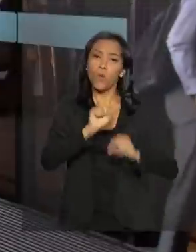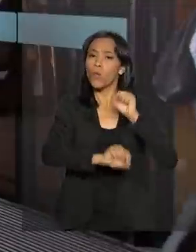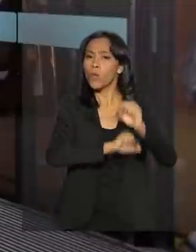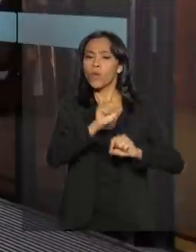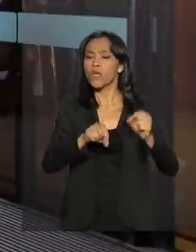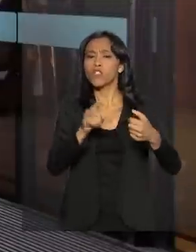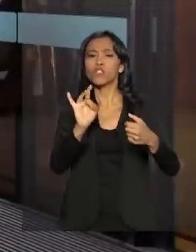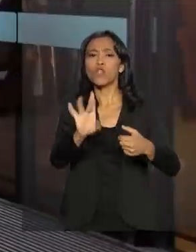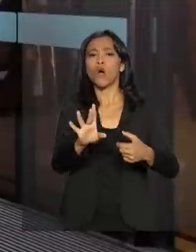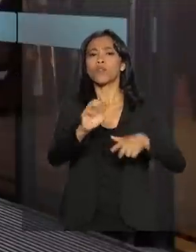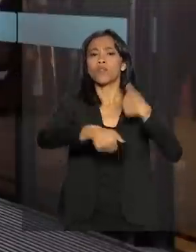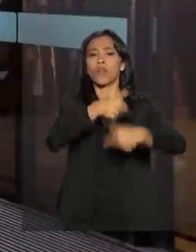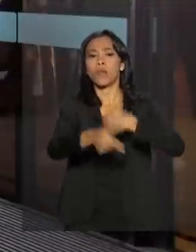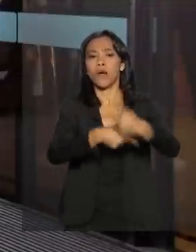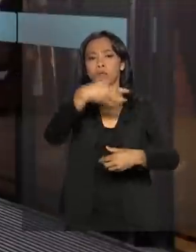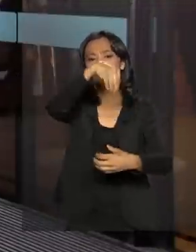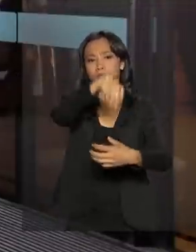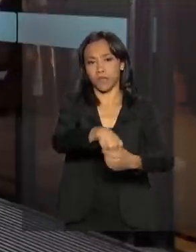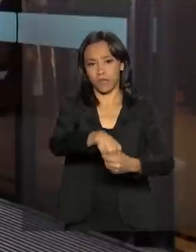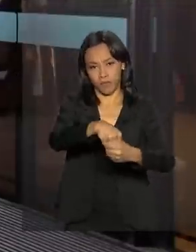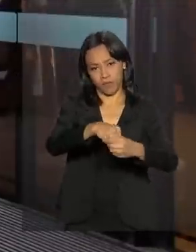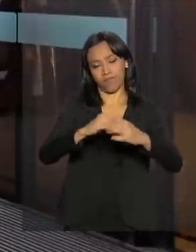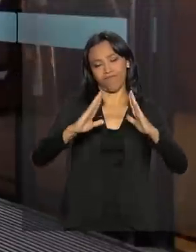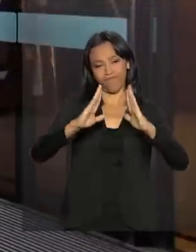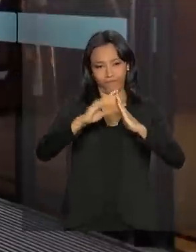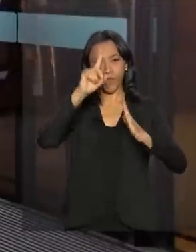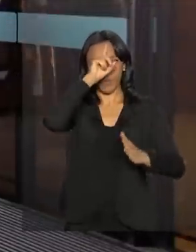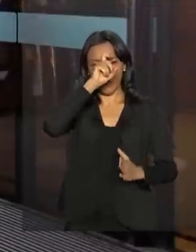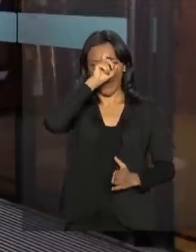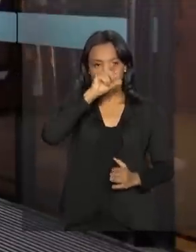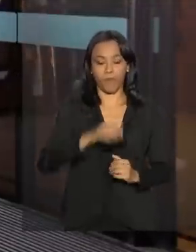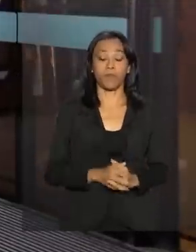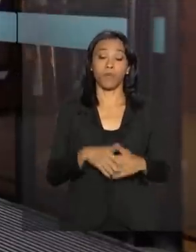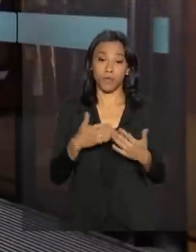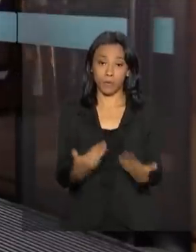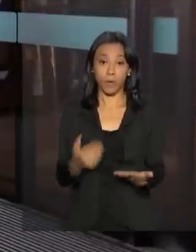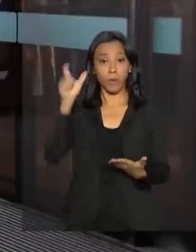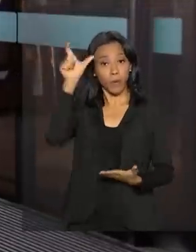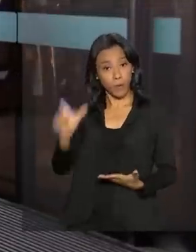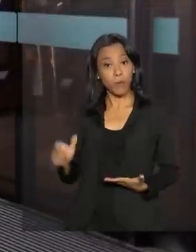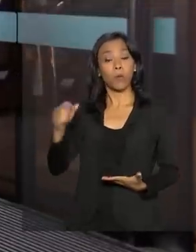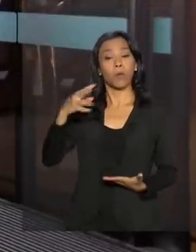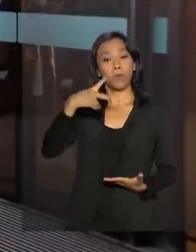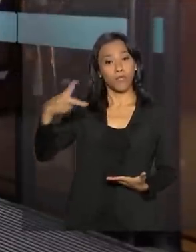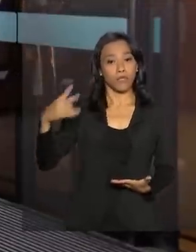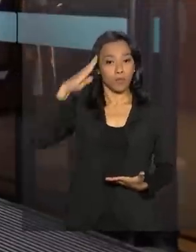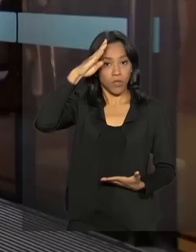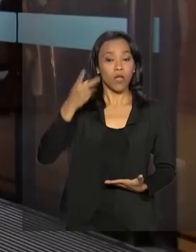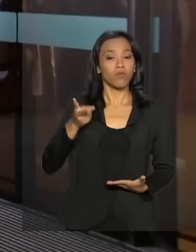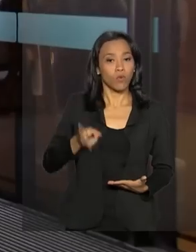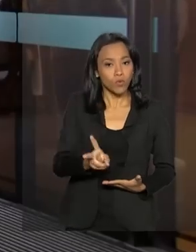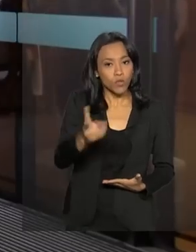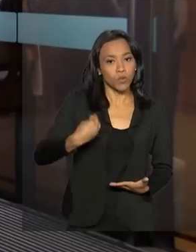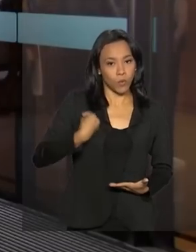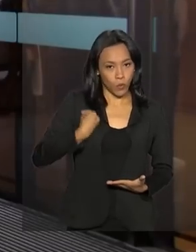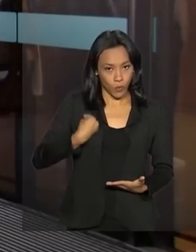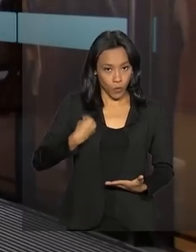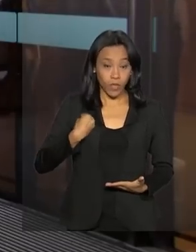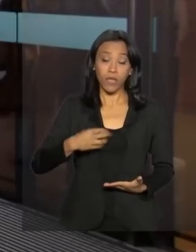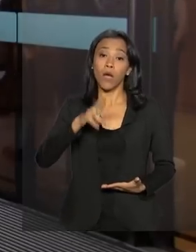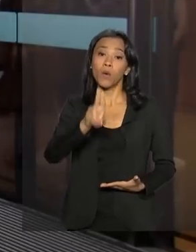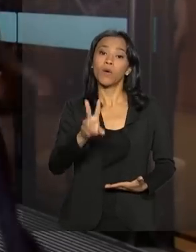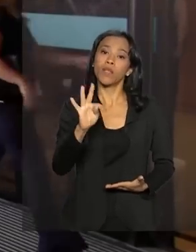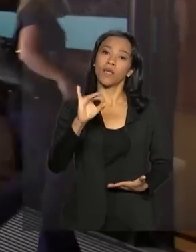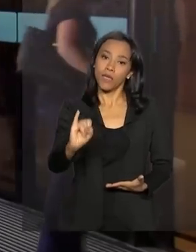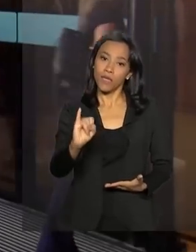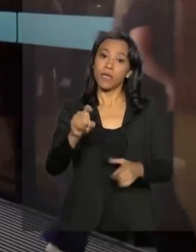despachos internos aqui no próprio hospital. O presidente segue em um quarto privativo na unidade de terapia intensiva, sendo